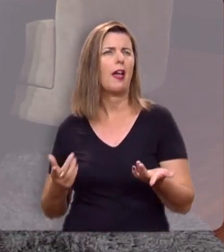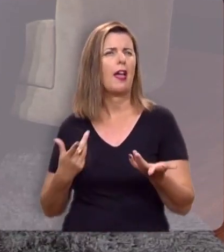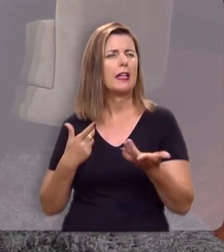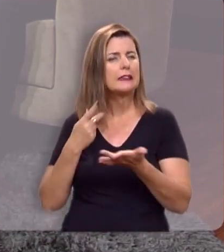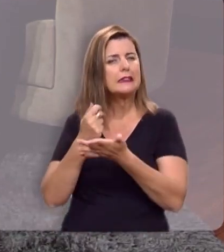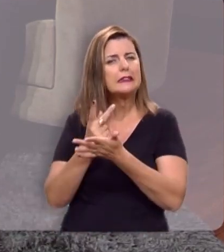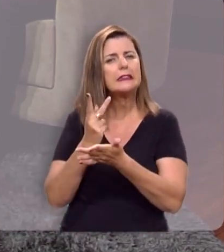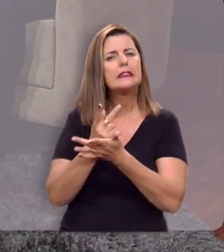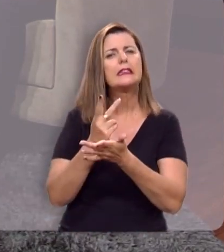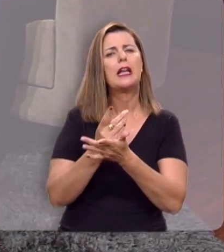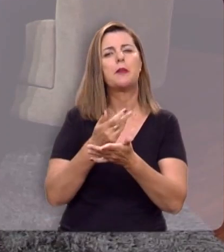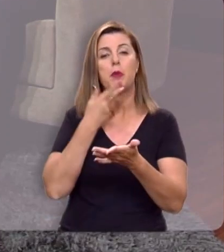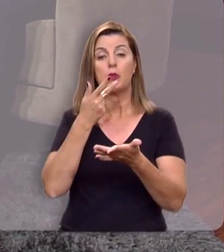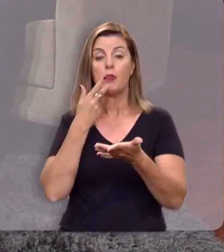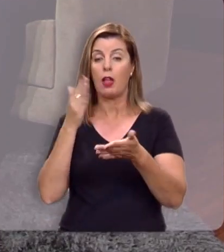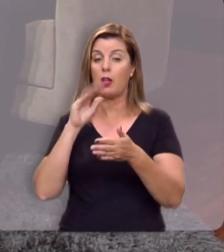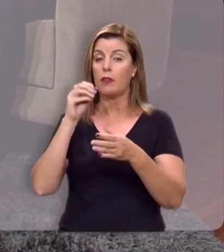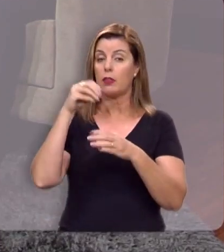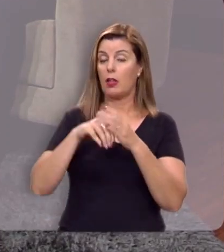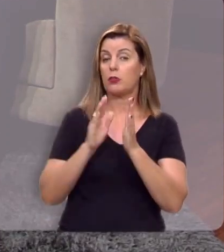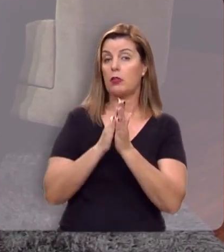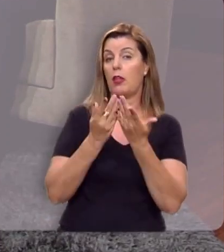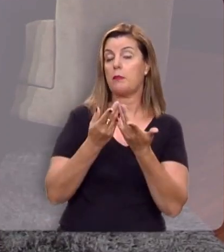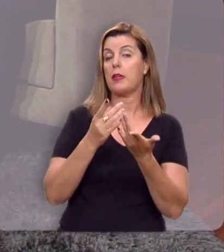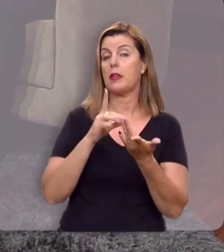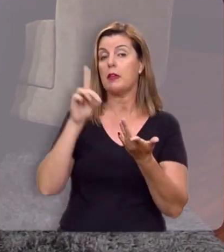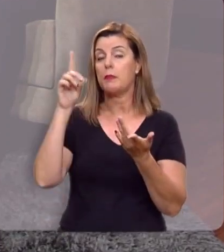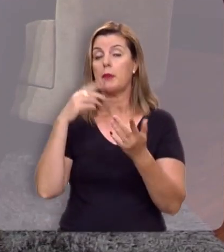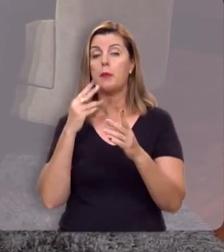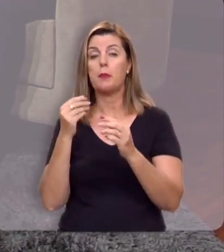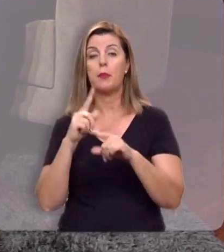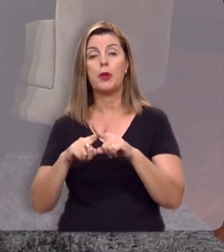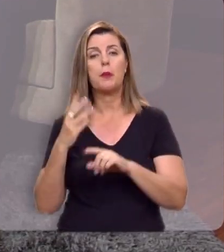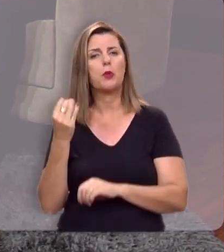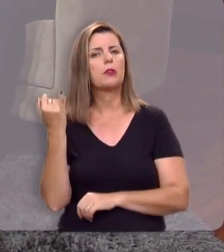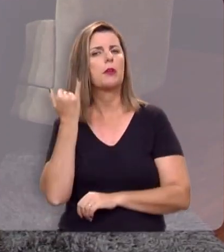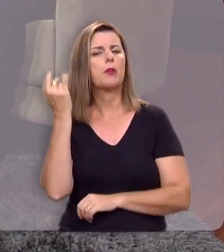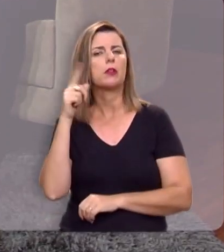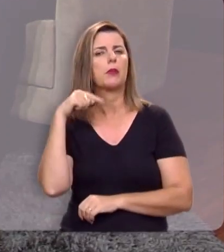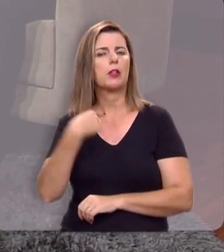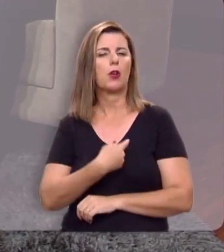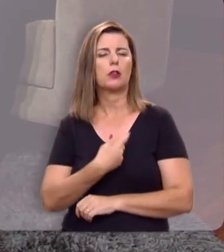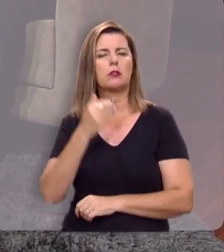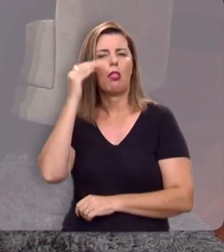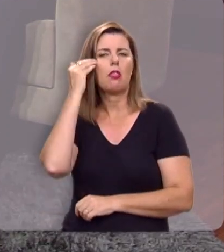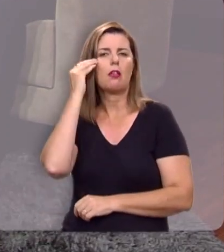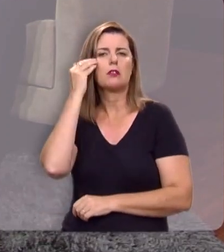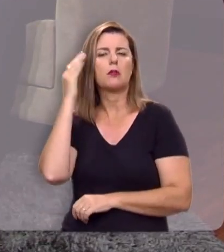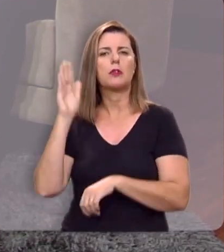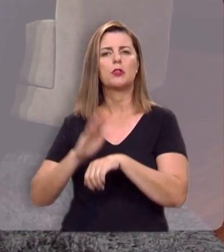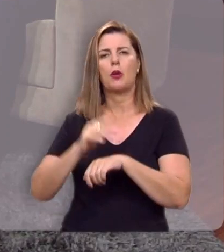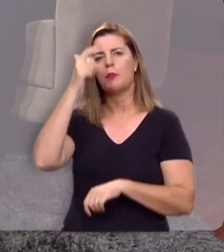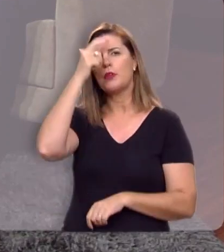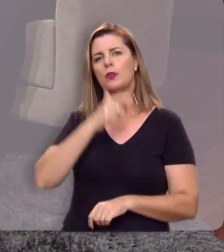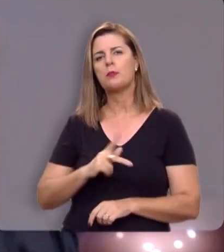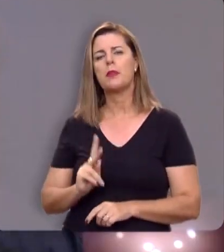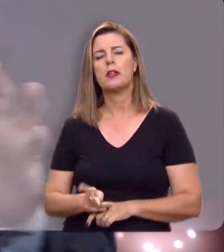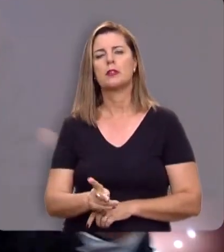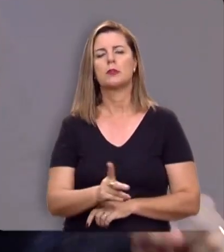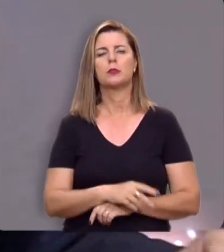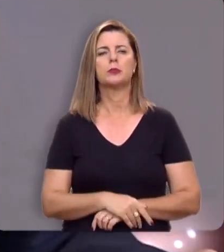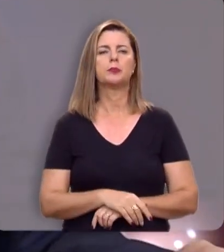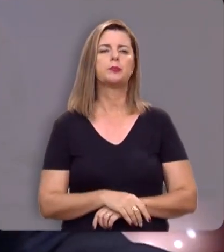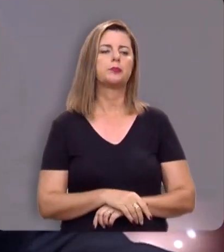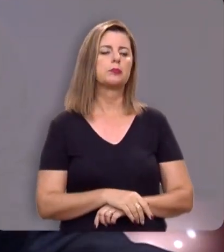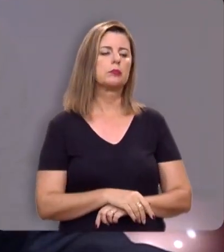muito enfatizada na Bíblia porque ela tem muita importância para nossa compreensão sobre nós mesmos. Como é que